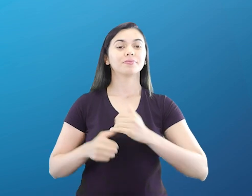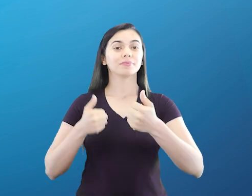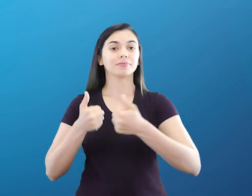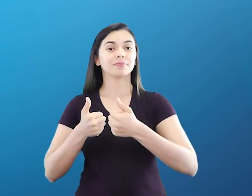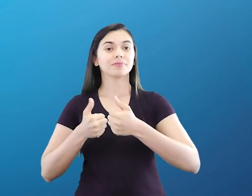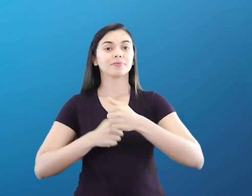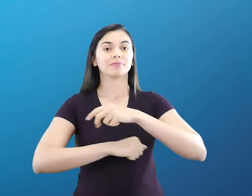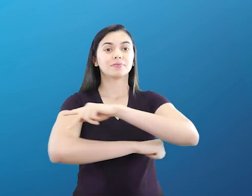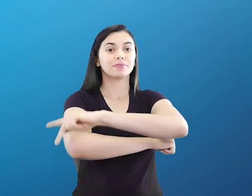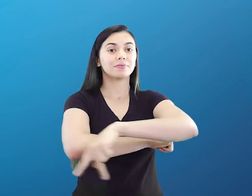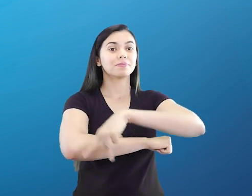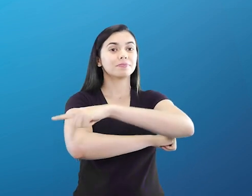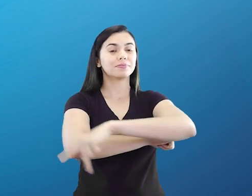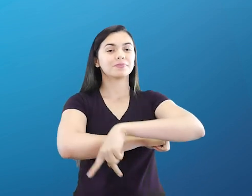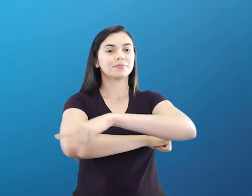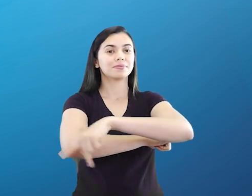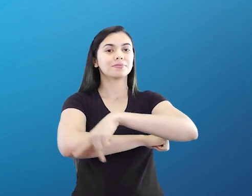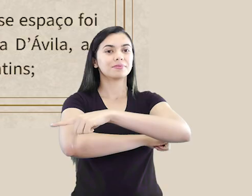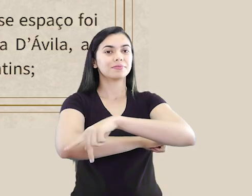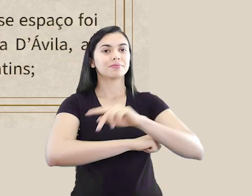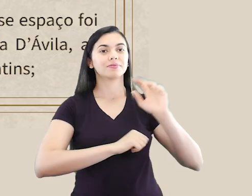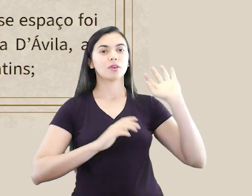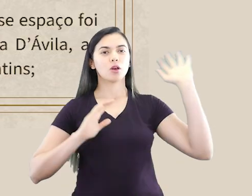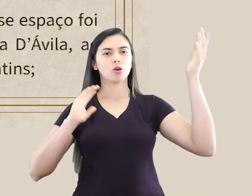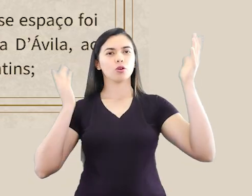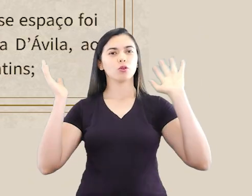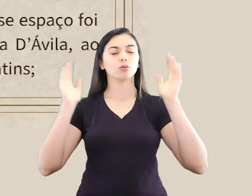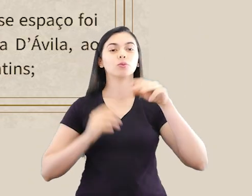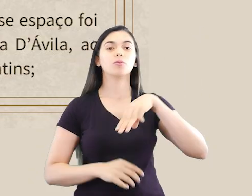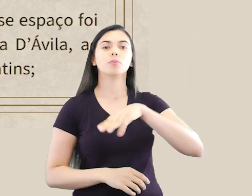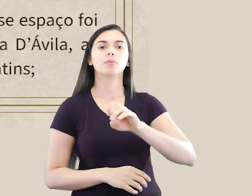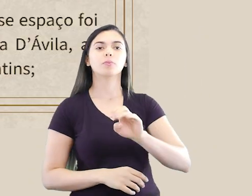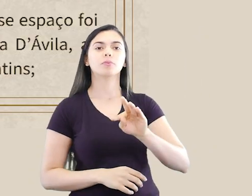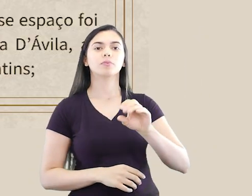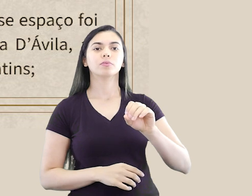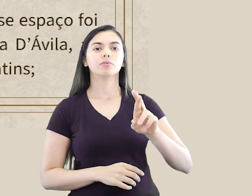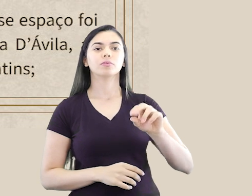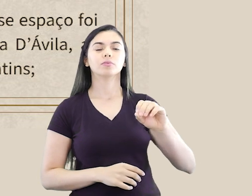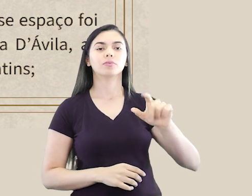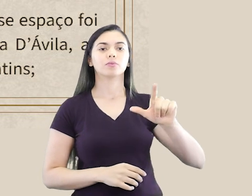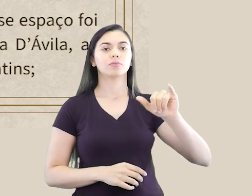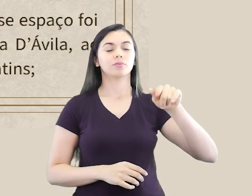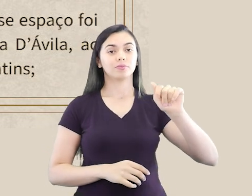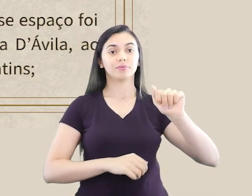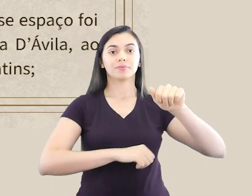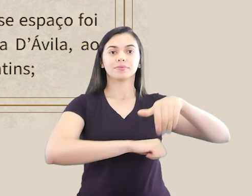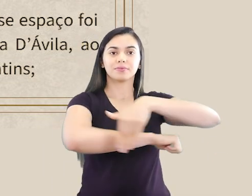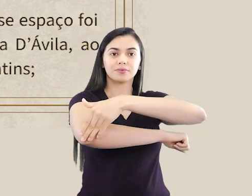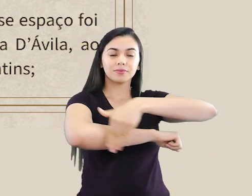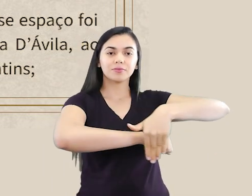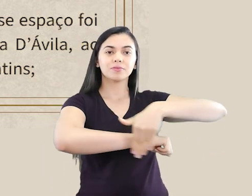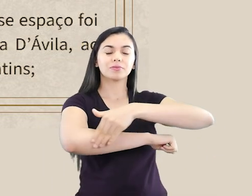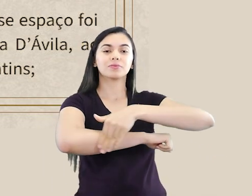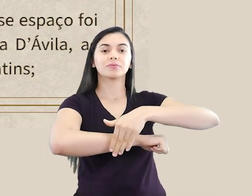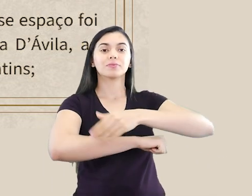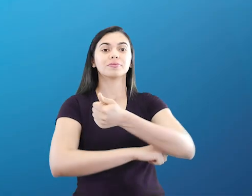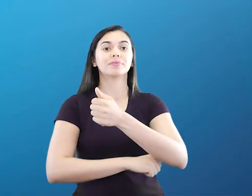na Praça da Meteorologia, no início da Rua 15 de Novembro. Você sabe onde